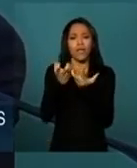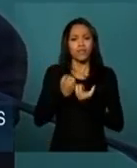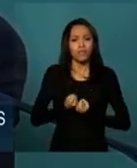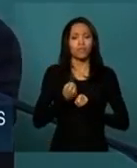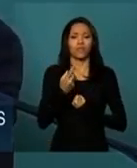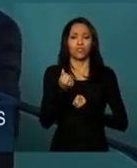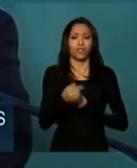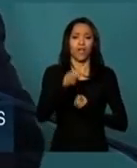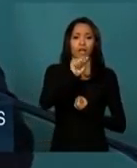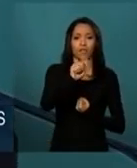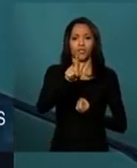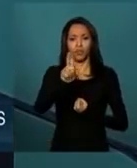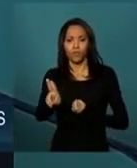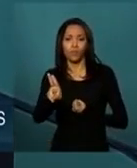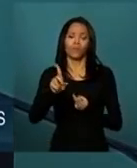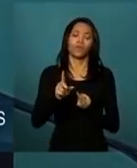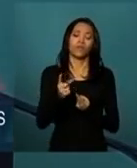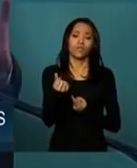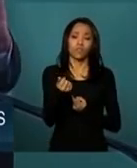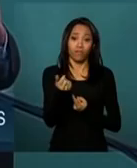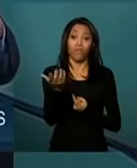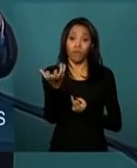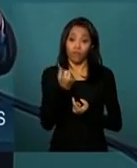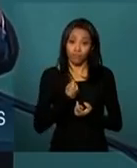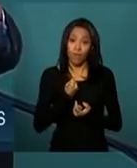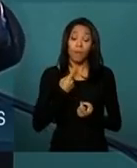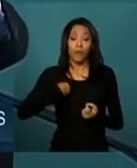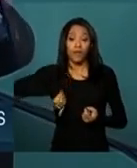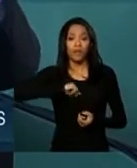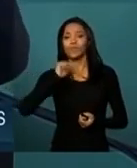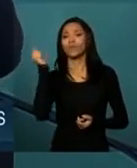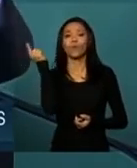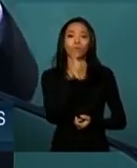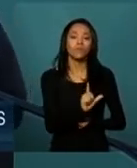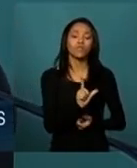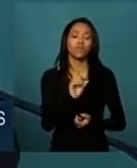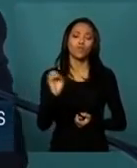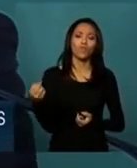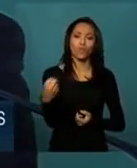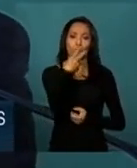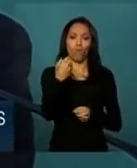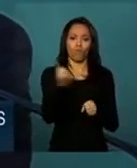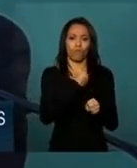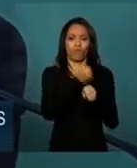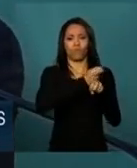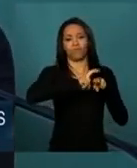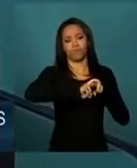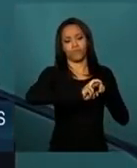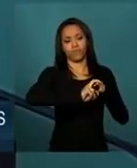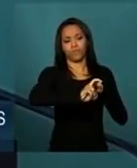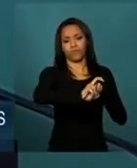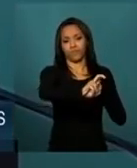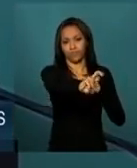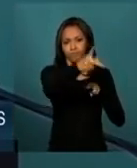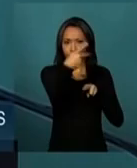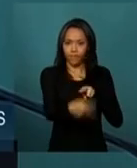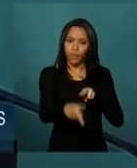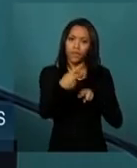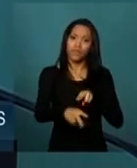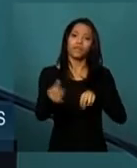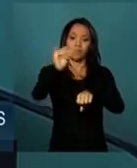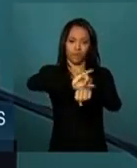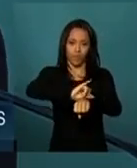do AGU, recursos de financiamento, para que nós possamos ter um novo metrô de Teresina. E aí o governador Wilson Martins